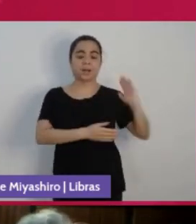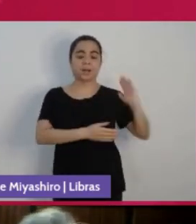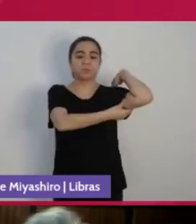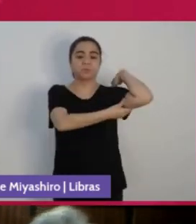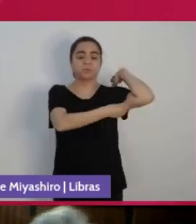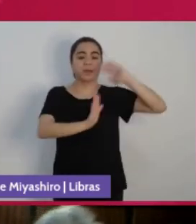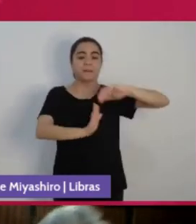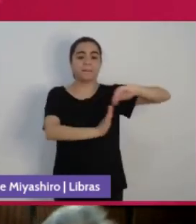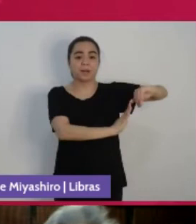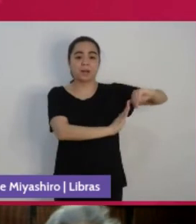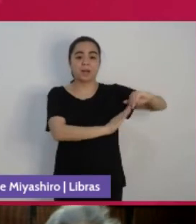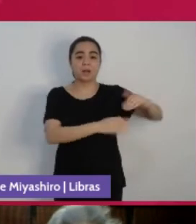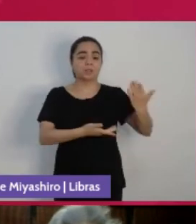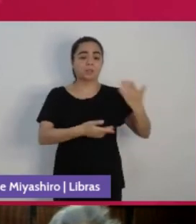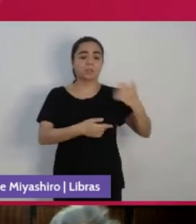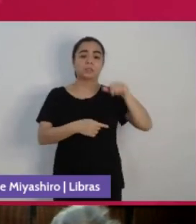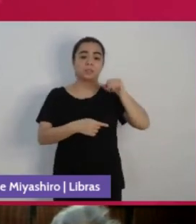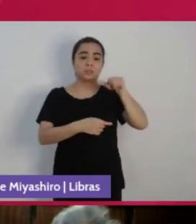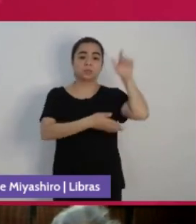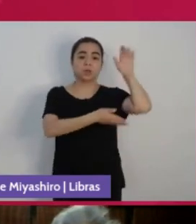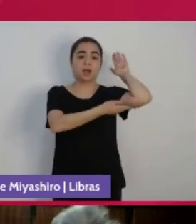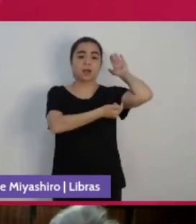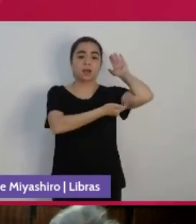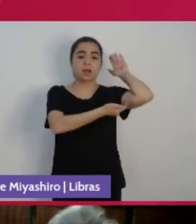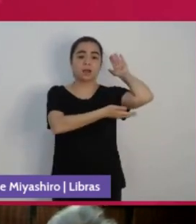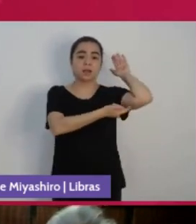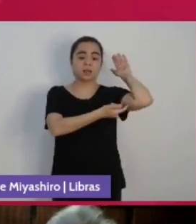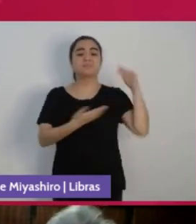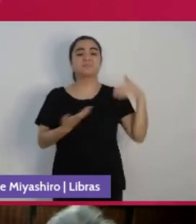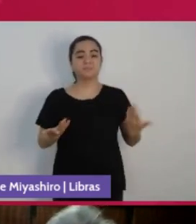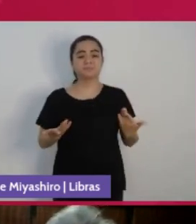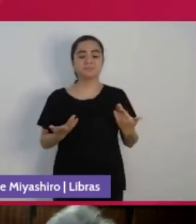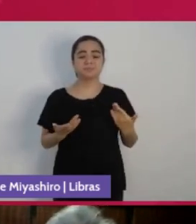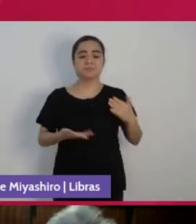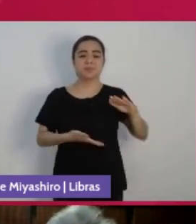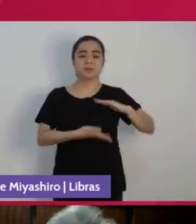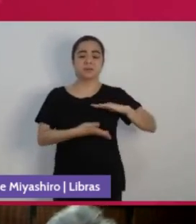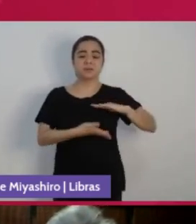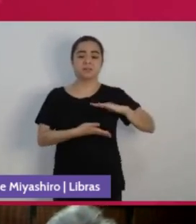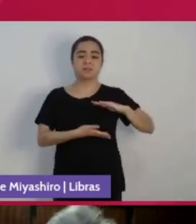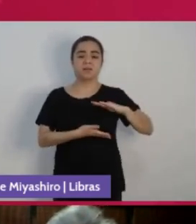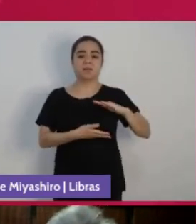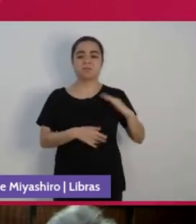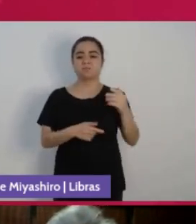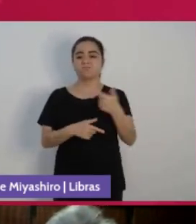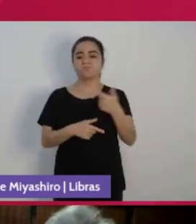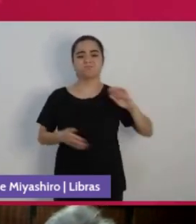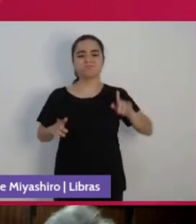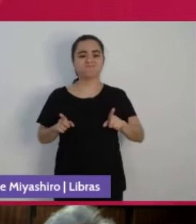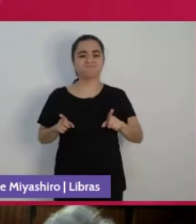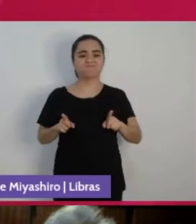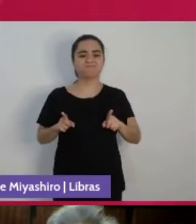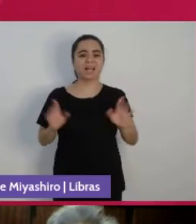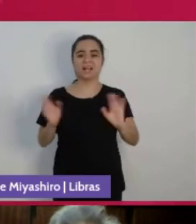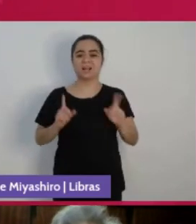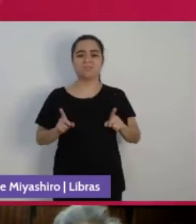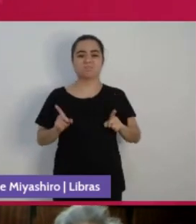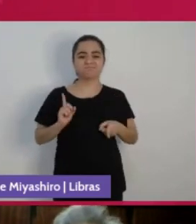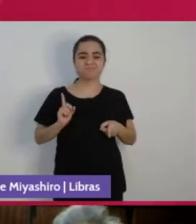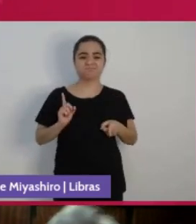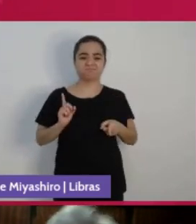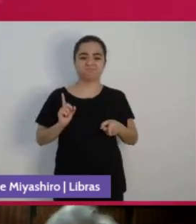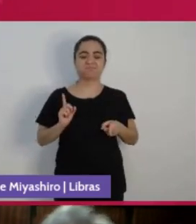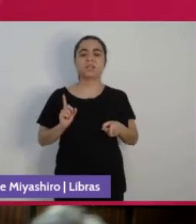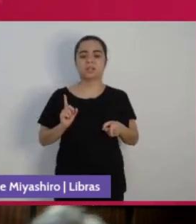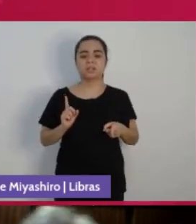Isso aqui é a gordurinha do tchau. E aqui, olha, não está simétrica as duas mamas.